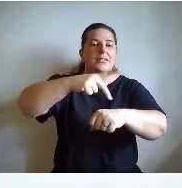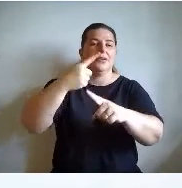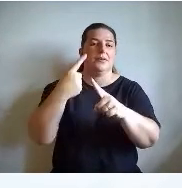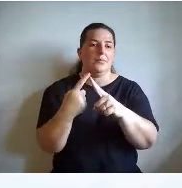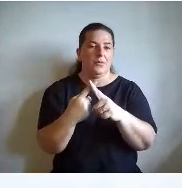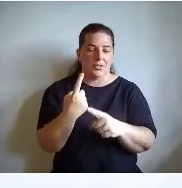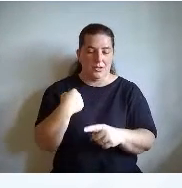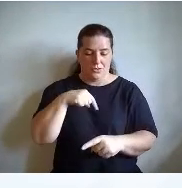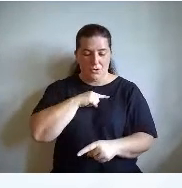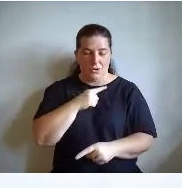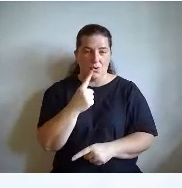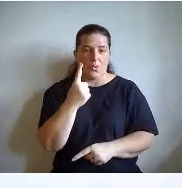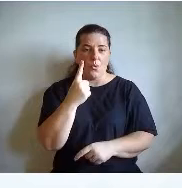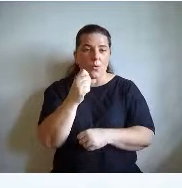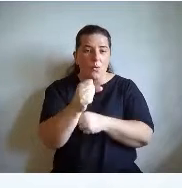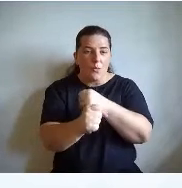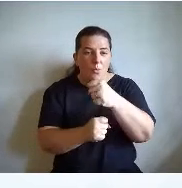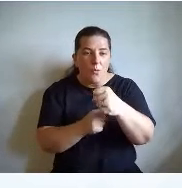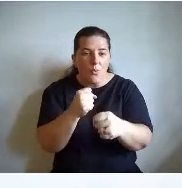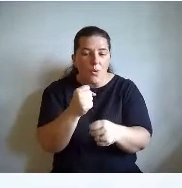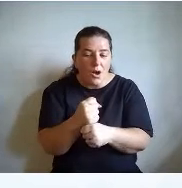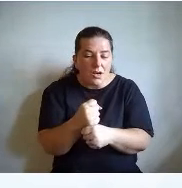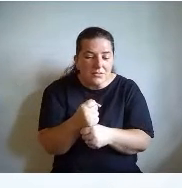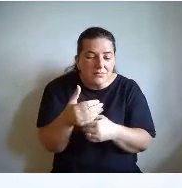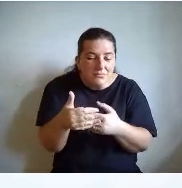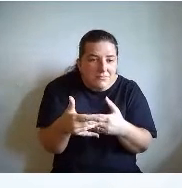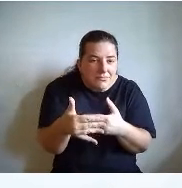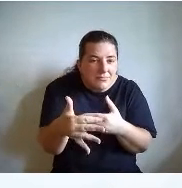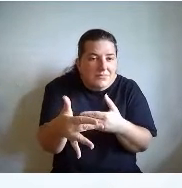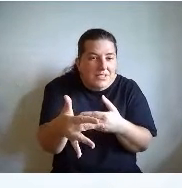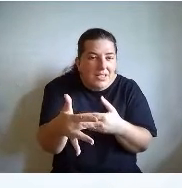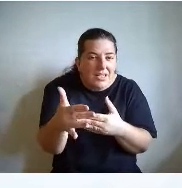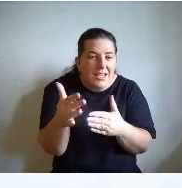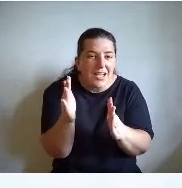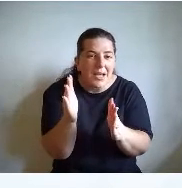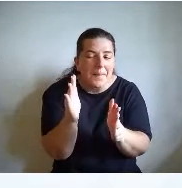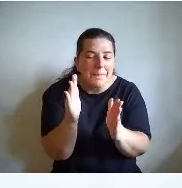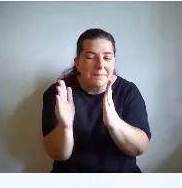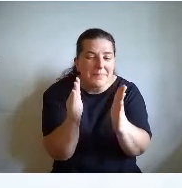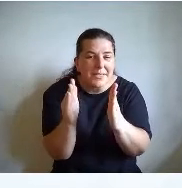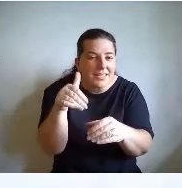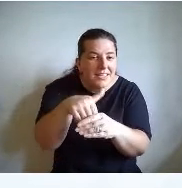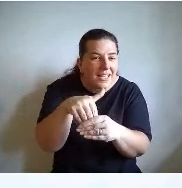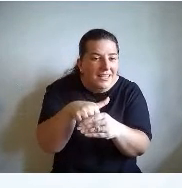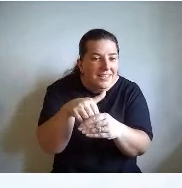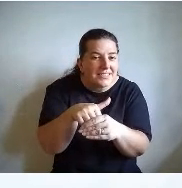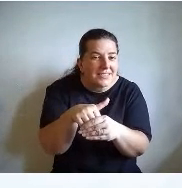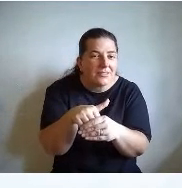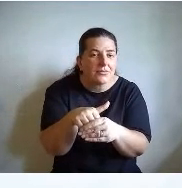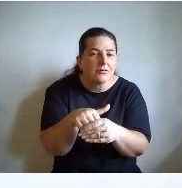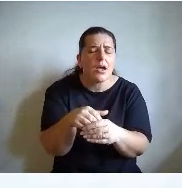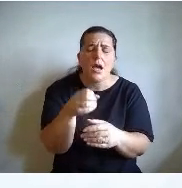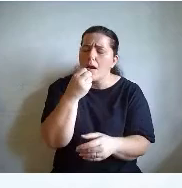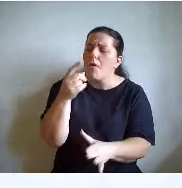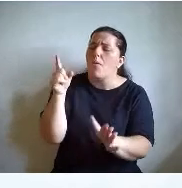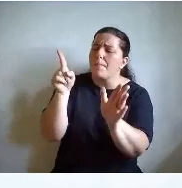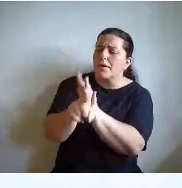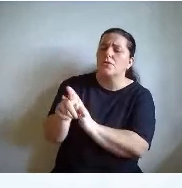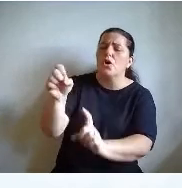um próximo período eleitoral que chega, né? E é bom que se pergunte à nossa